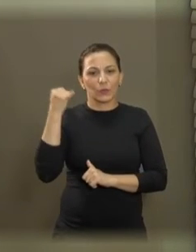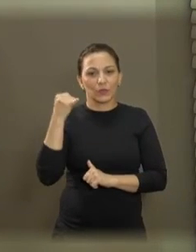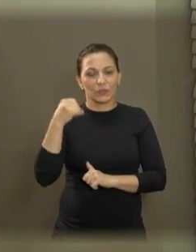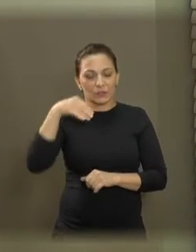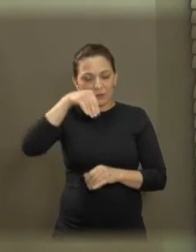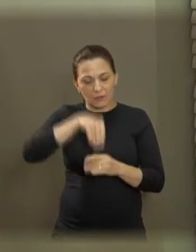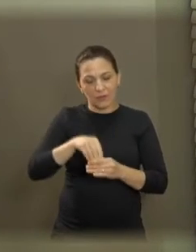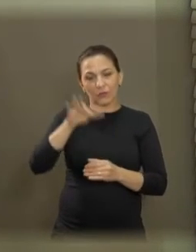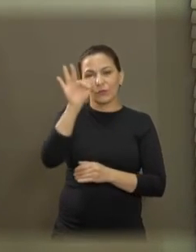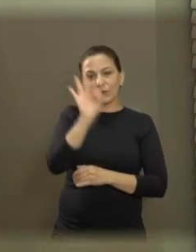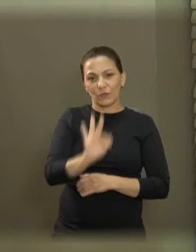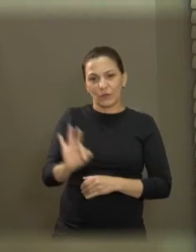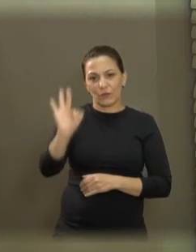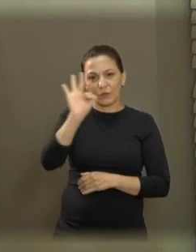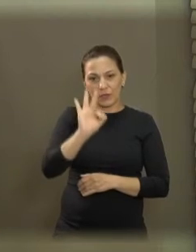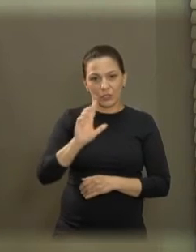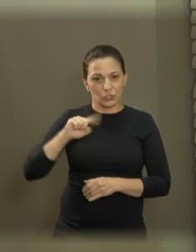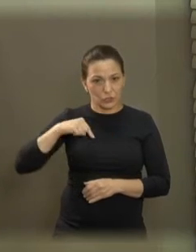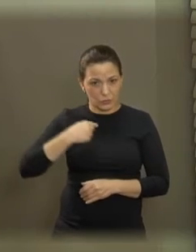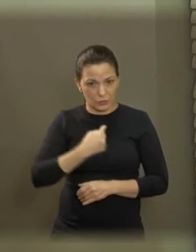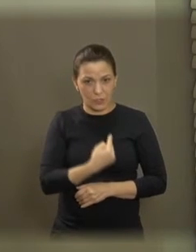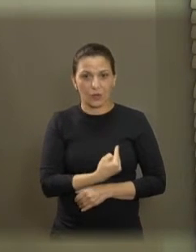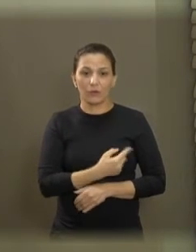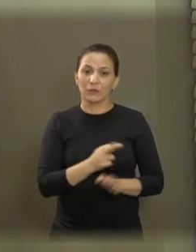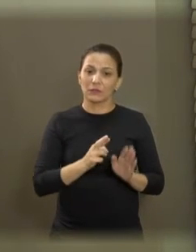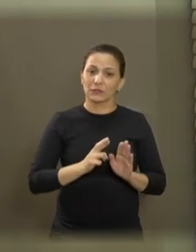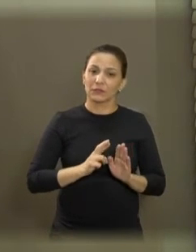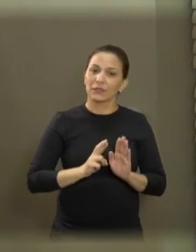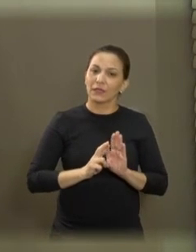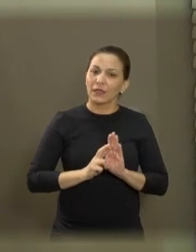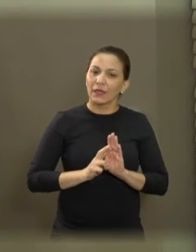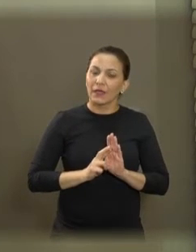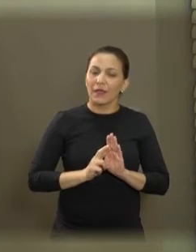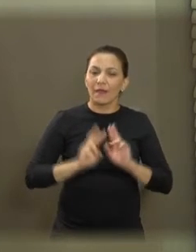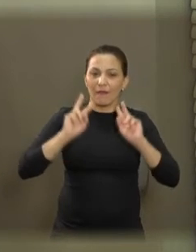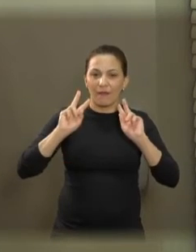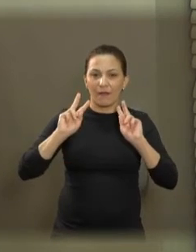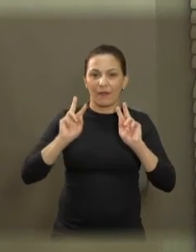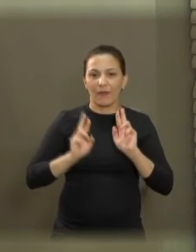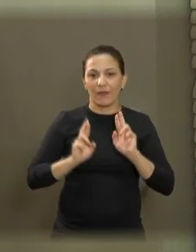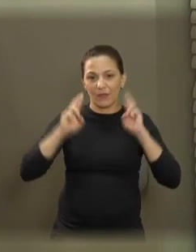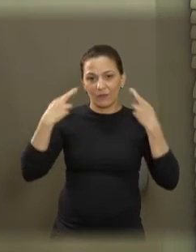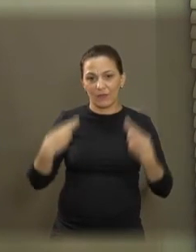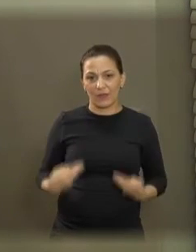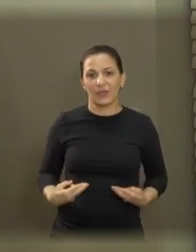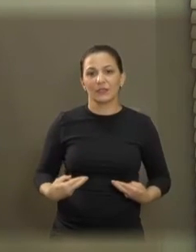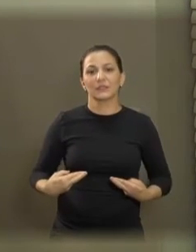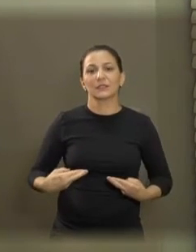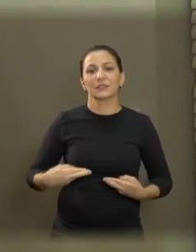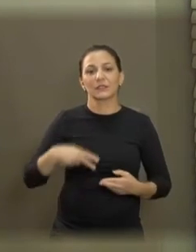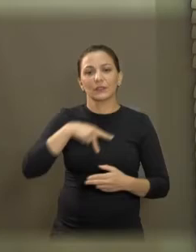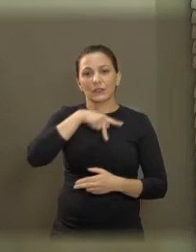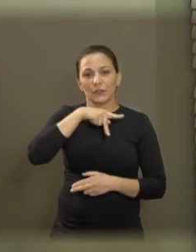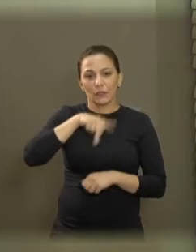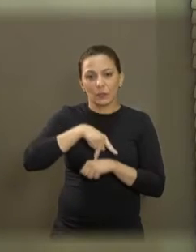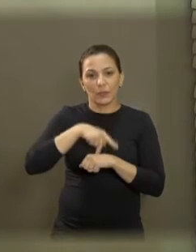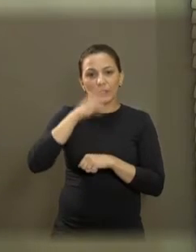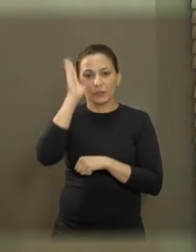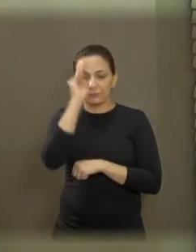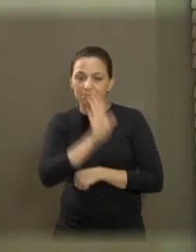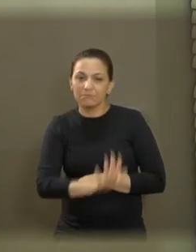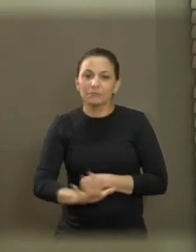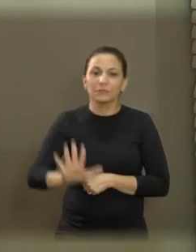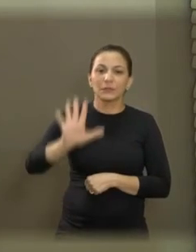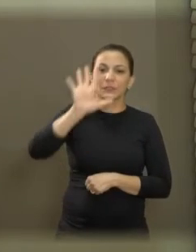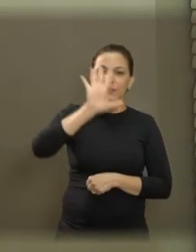nossa faculdade. Nós somos referência nacional nisso, graças ao seu trabalho. E muitas vezes,